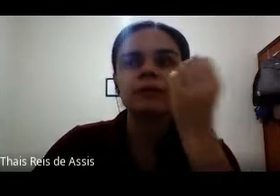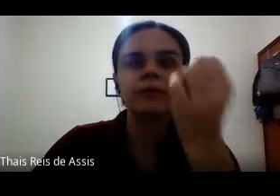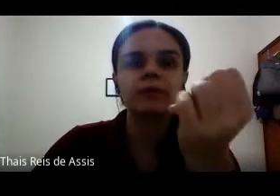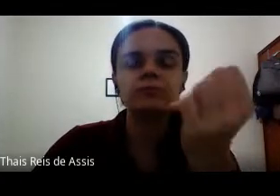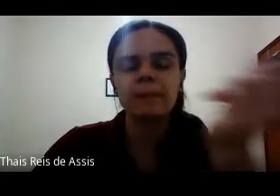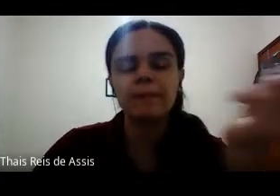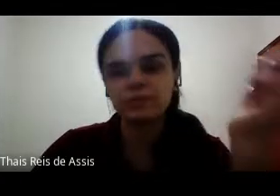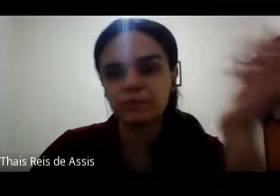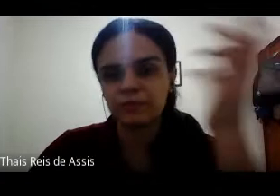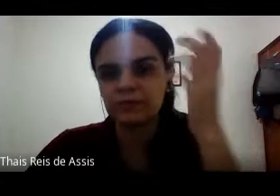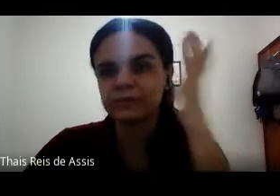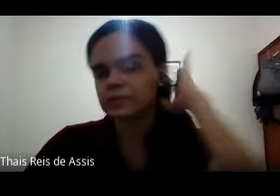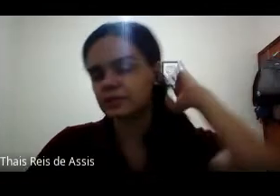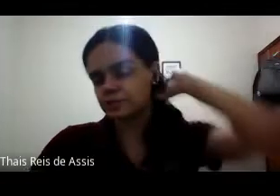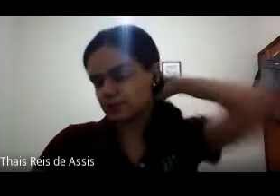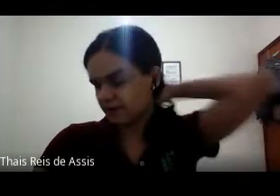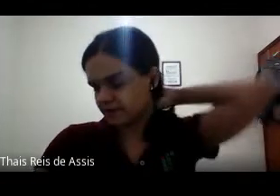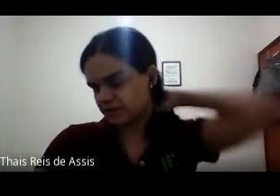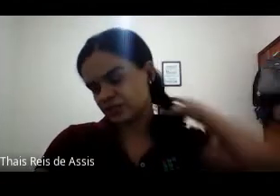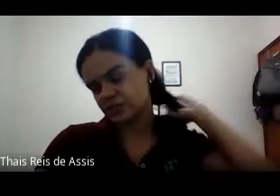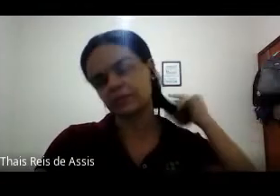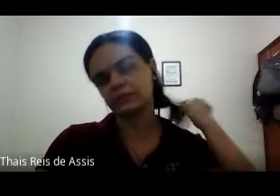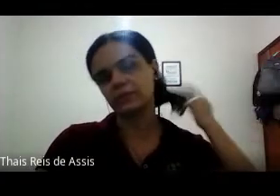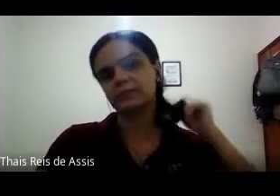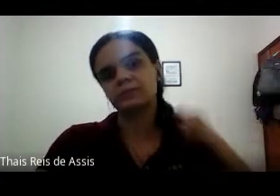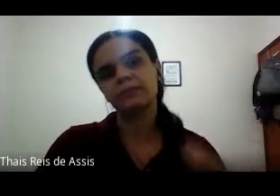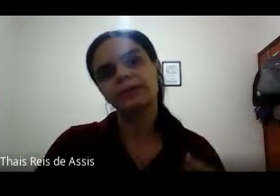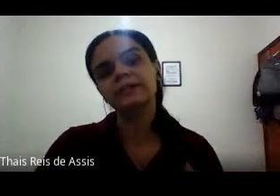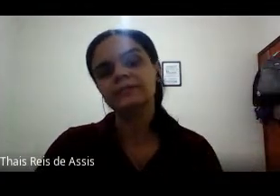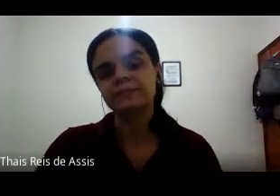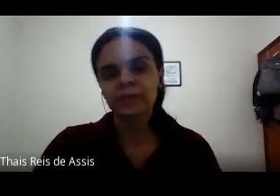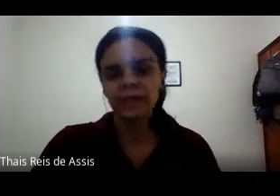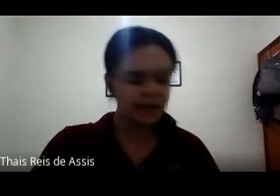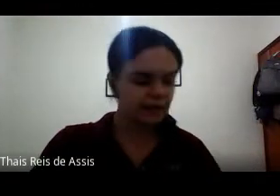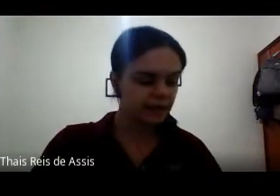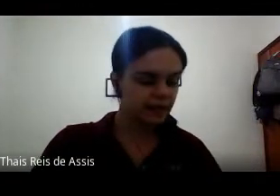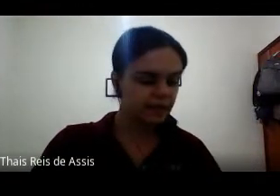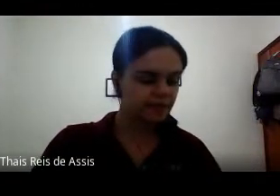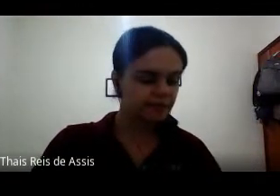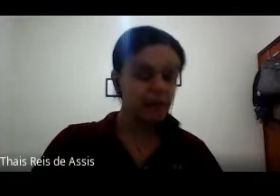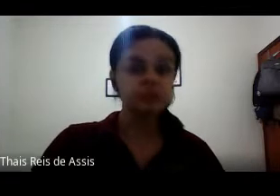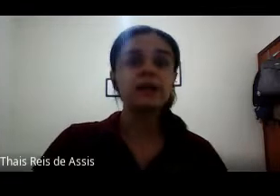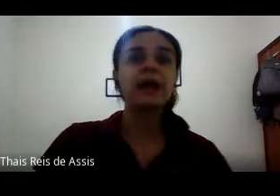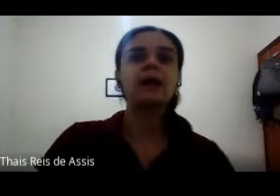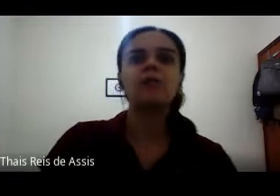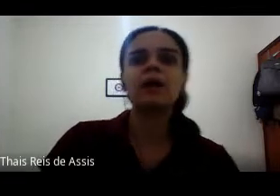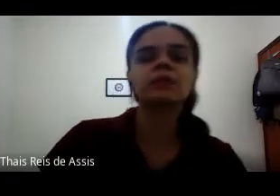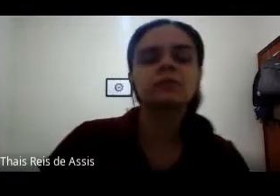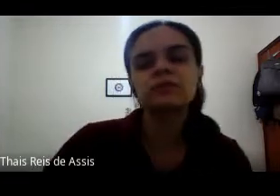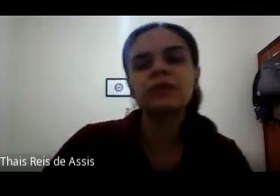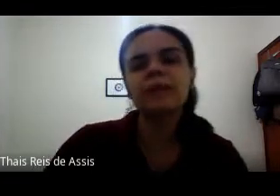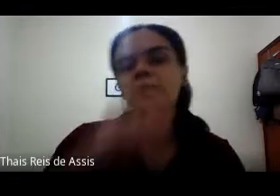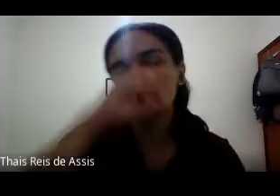Então, um dos papéis dos professores nessas novas exigências educacionais contemporâneas é ajudar o